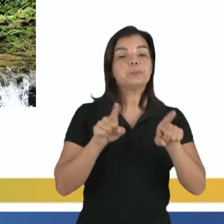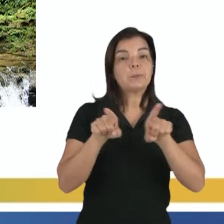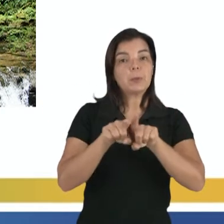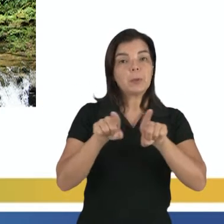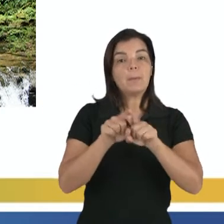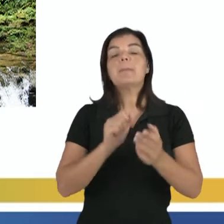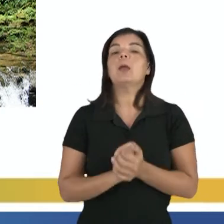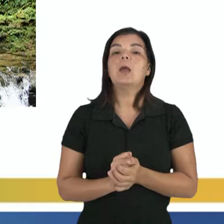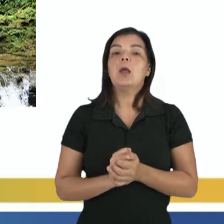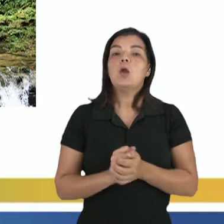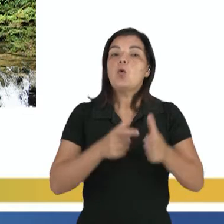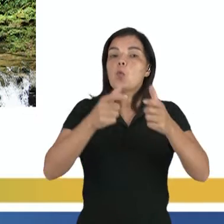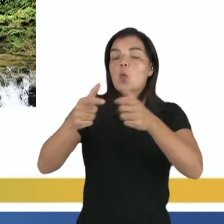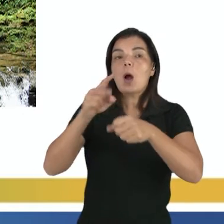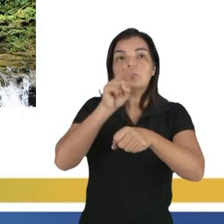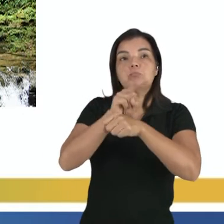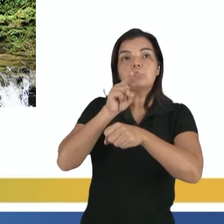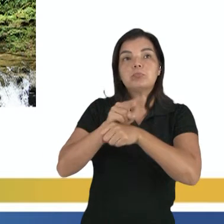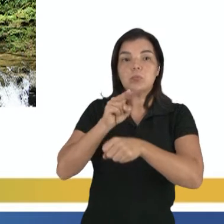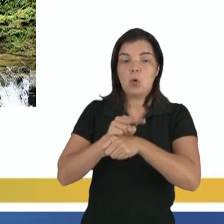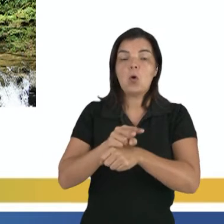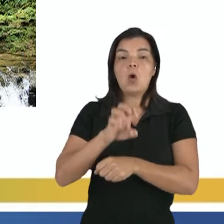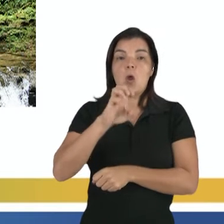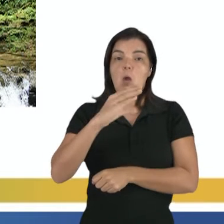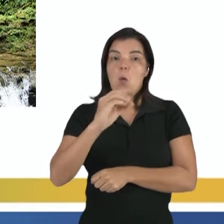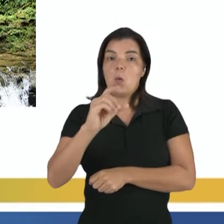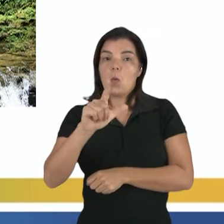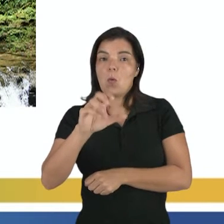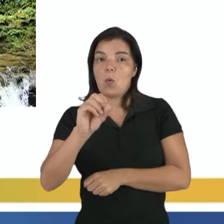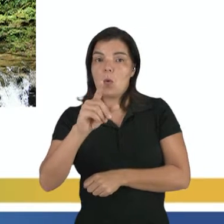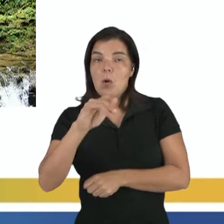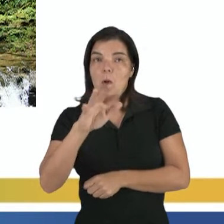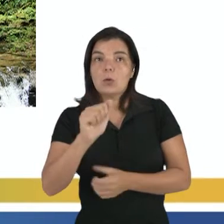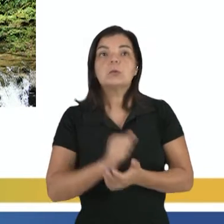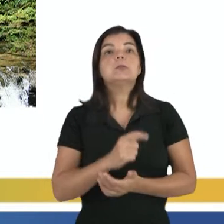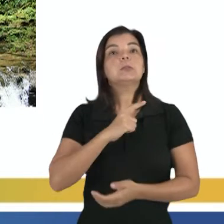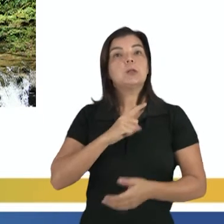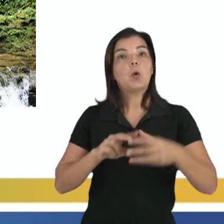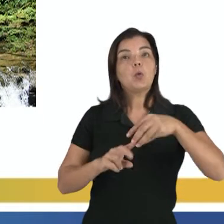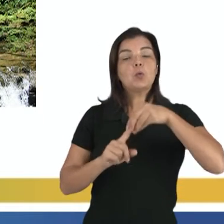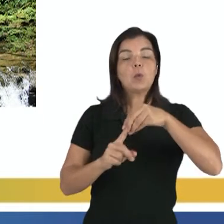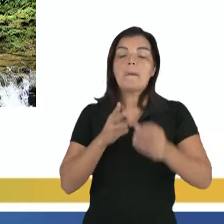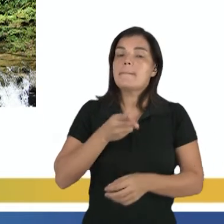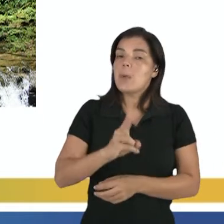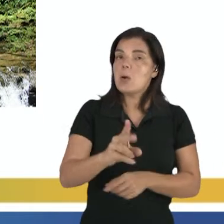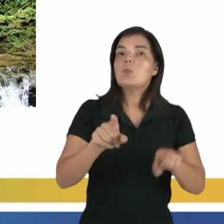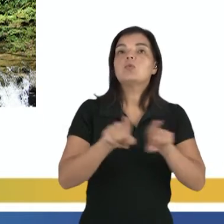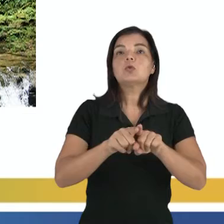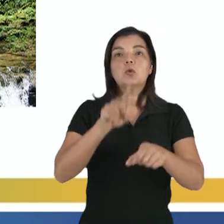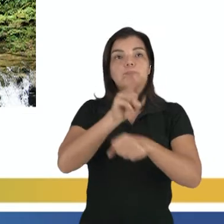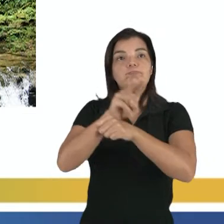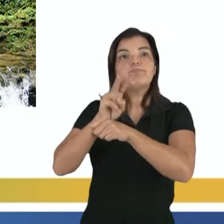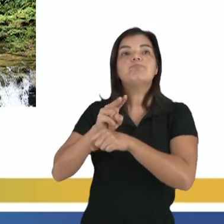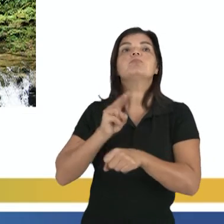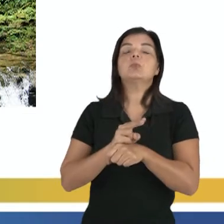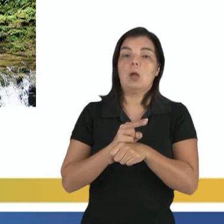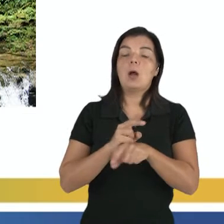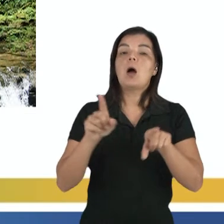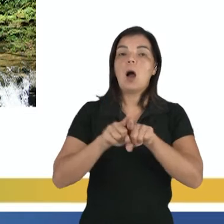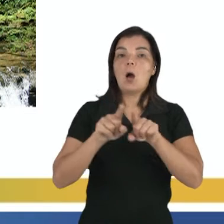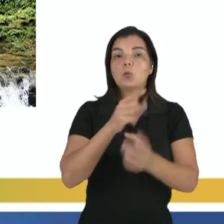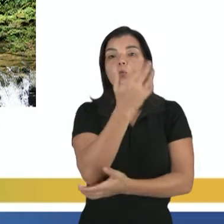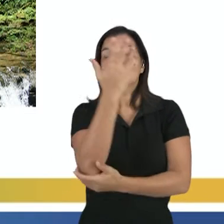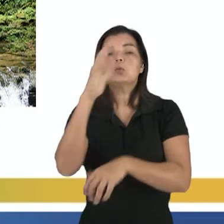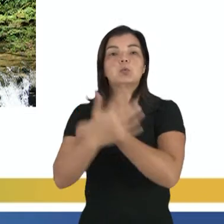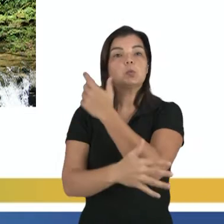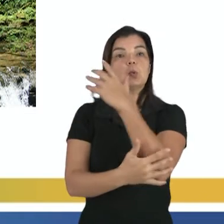reservas ecológicas, que são áreas de conservação permanente, que têm o objetivo de proteger, né, e dar manutenção